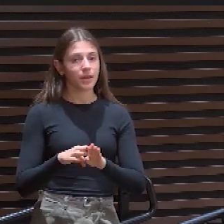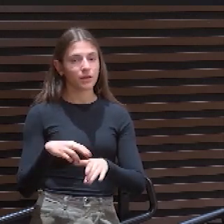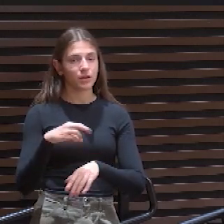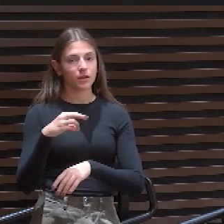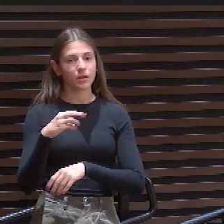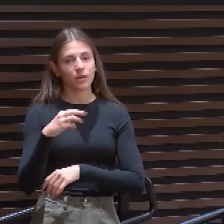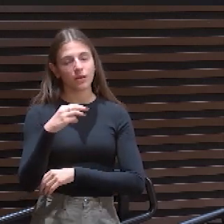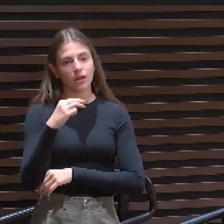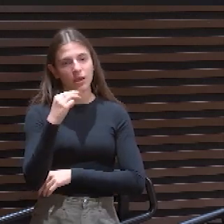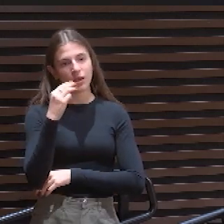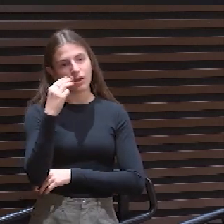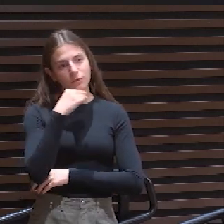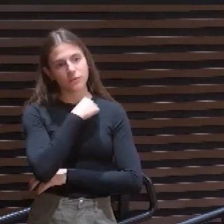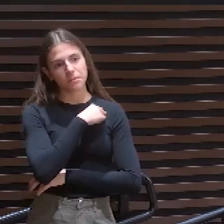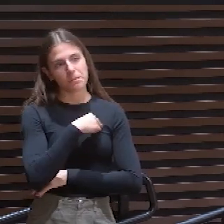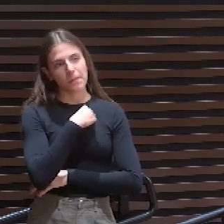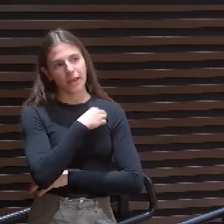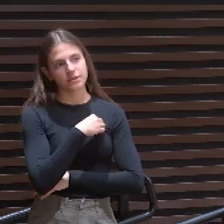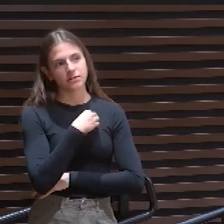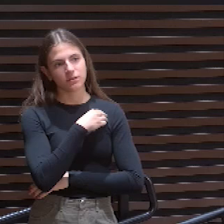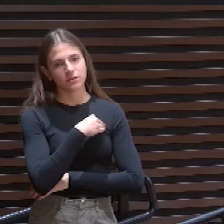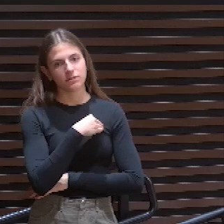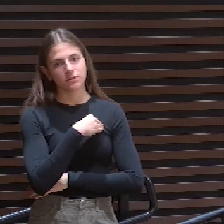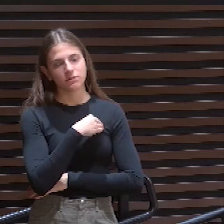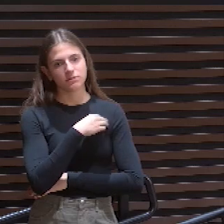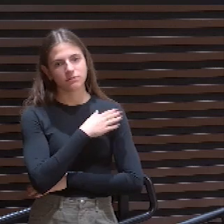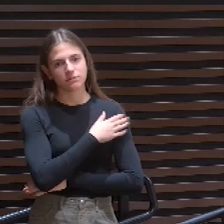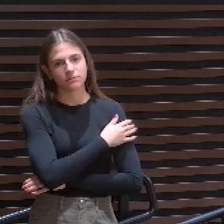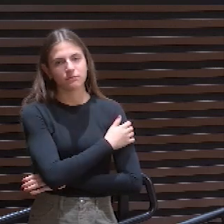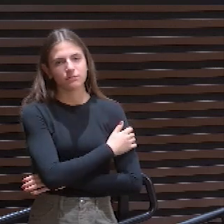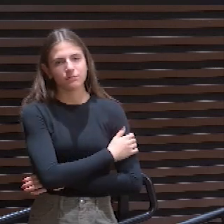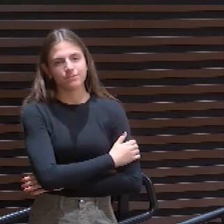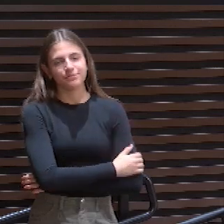hoje aqui, com temor diante de vocês.